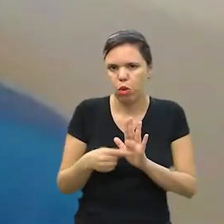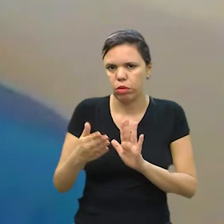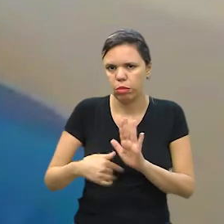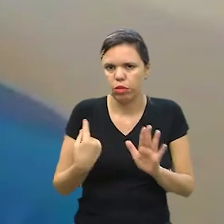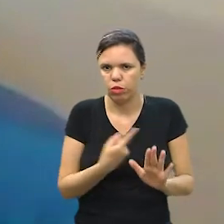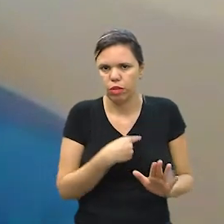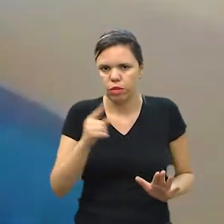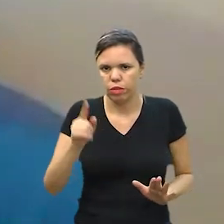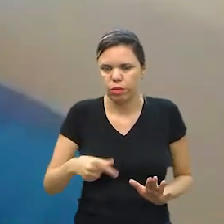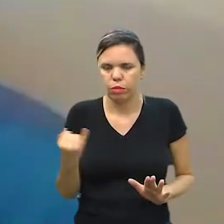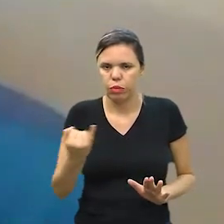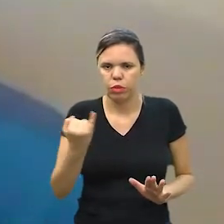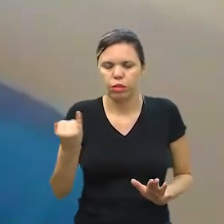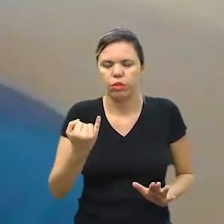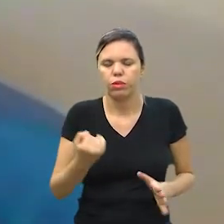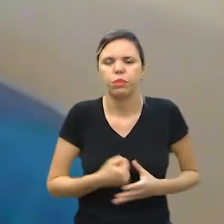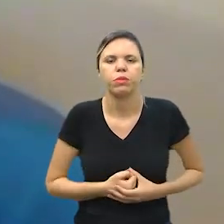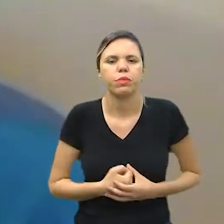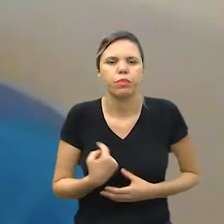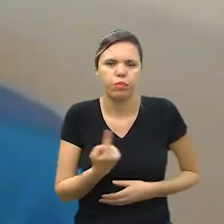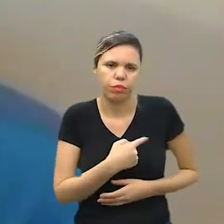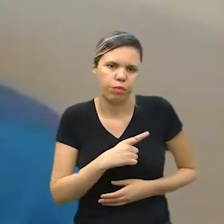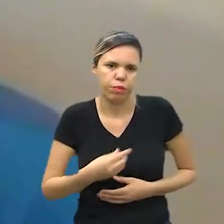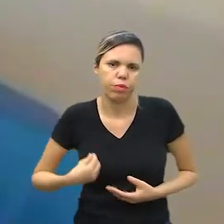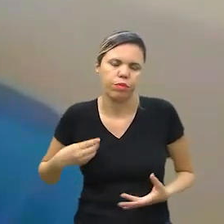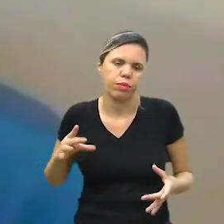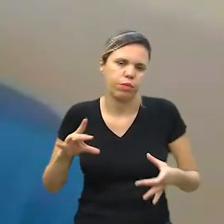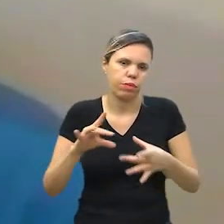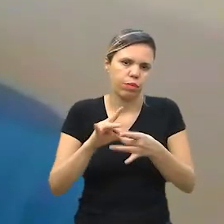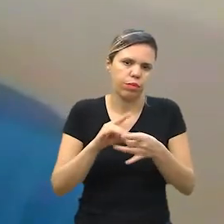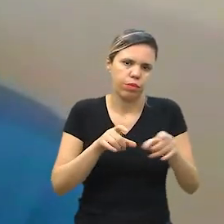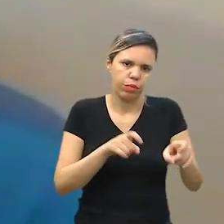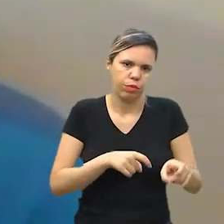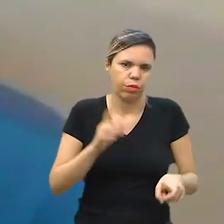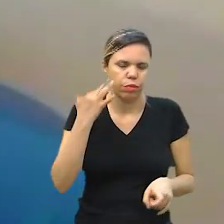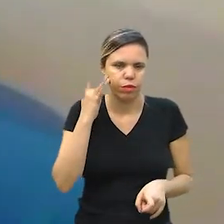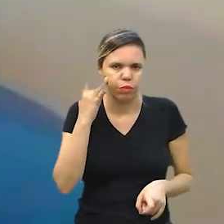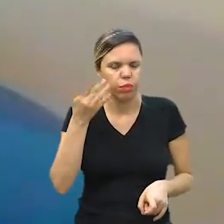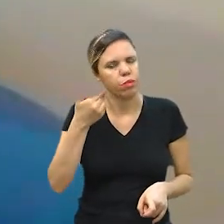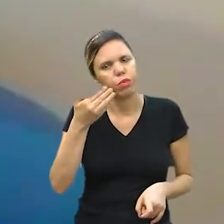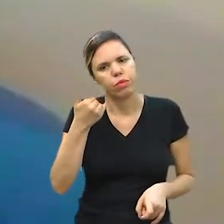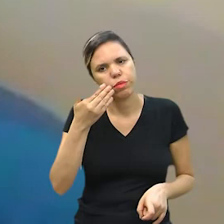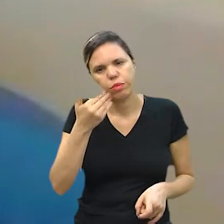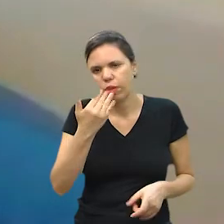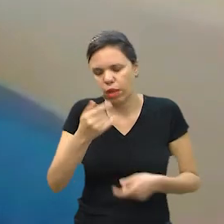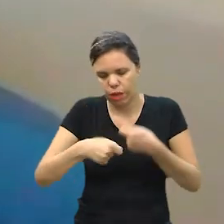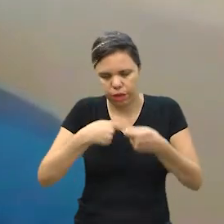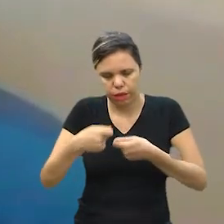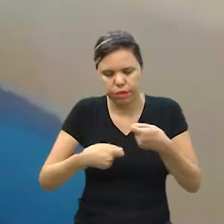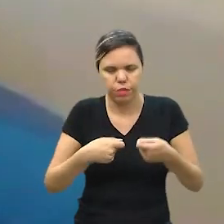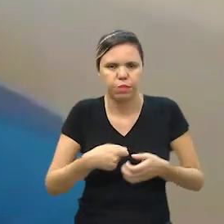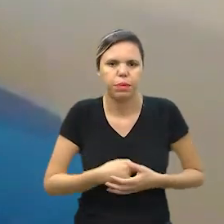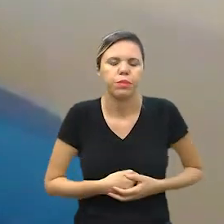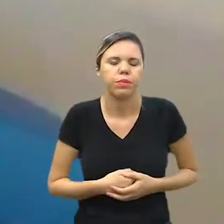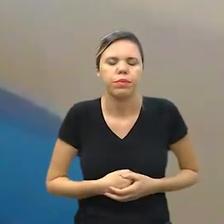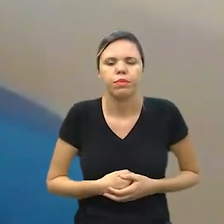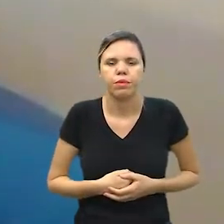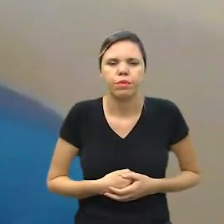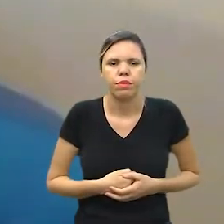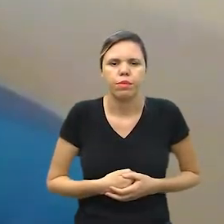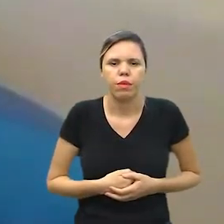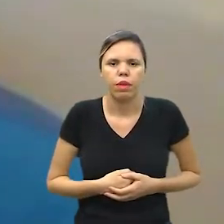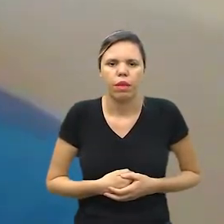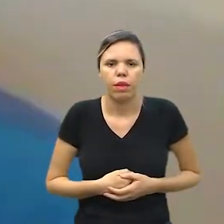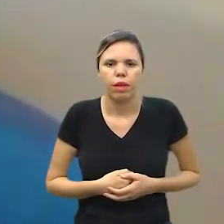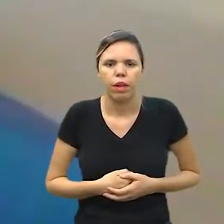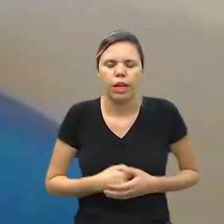como é importante, né? Como é importante a gente estar ligado ao campo. Eu acho que consumindo esses alimentos, não porque